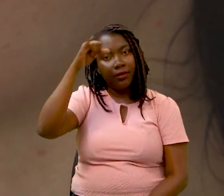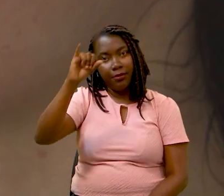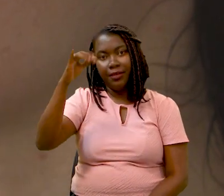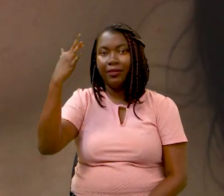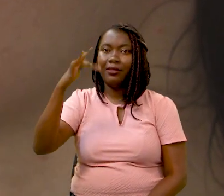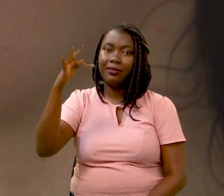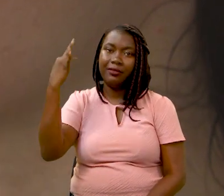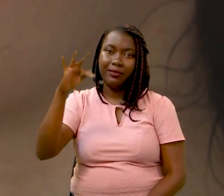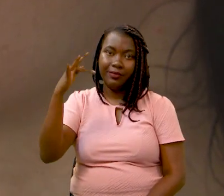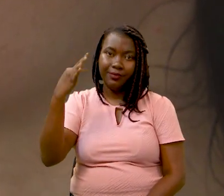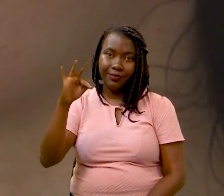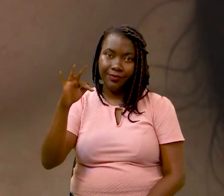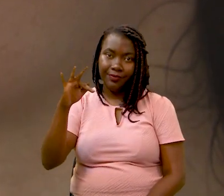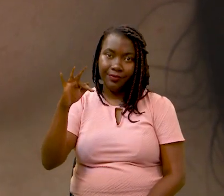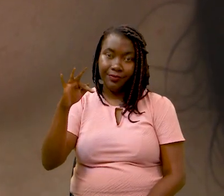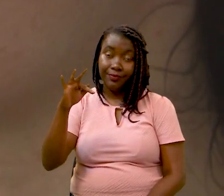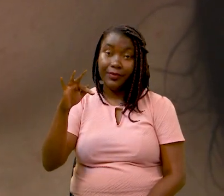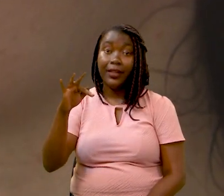enxaqueca.